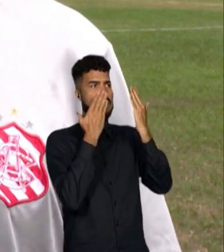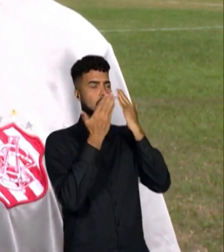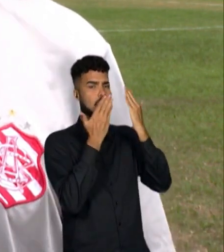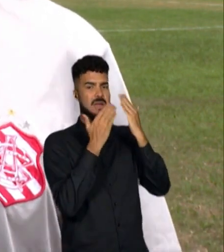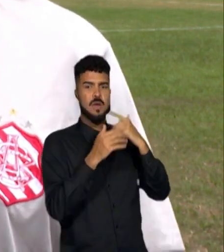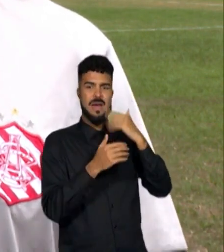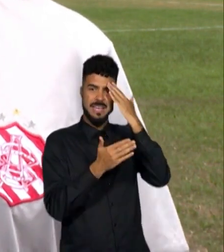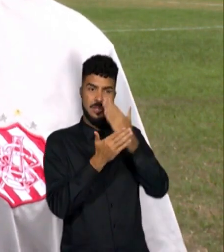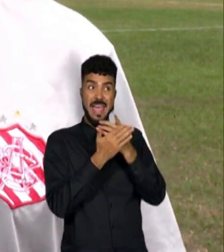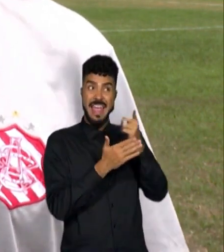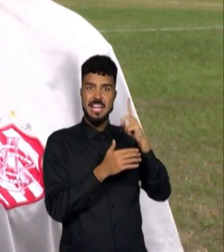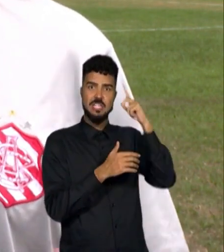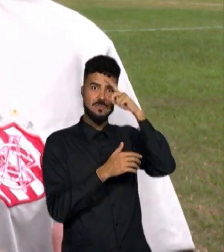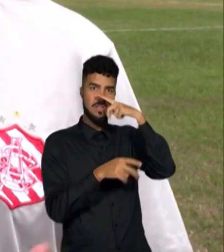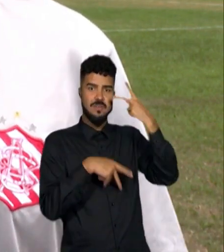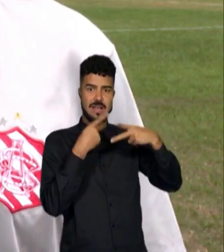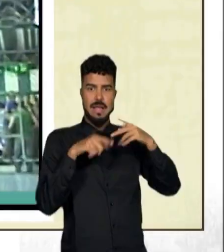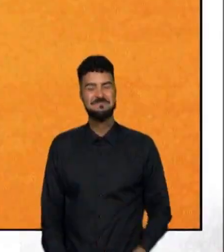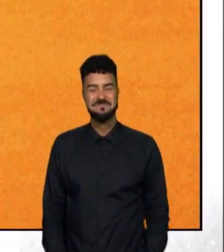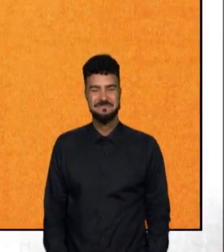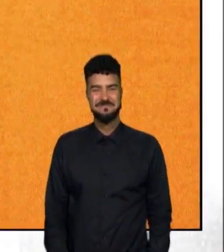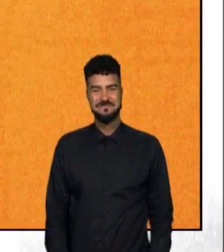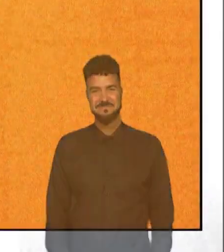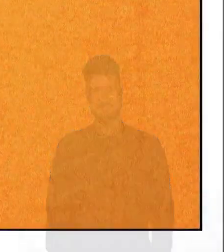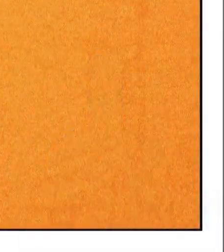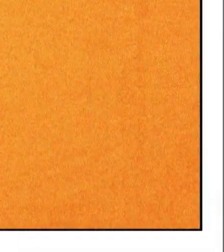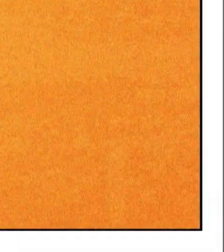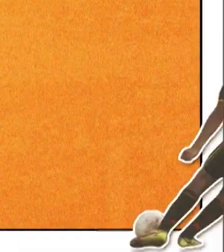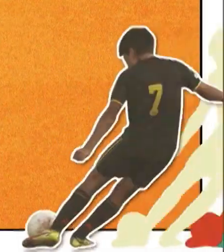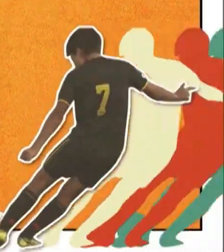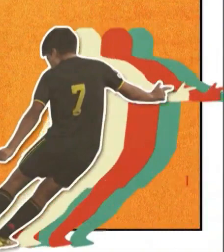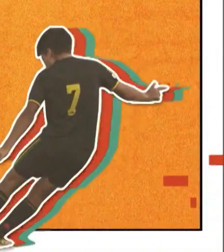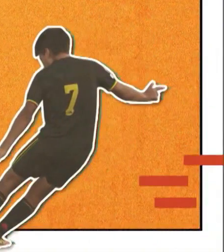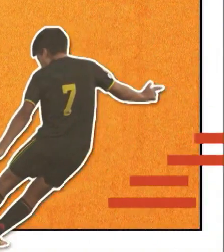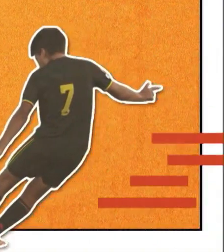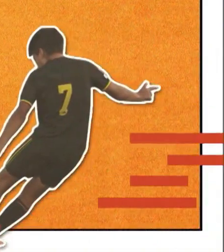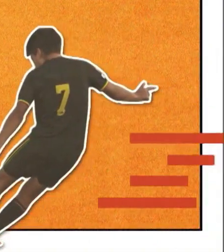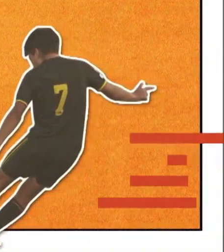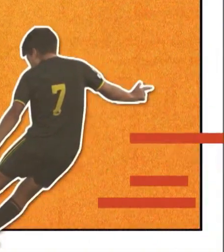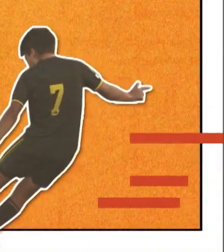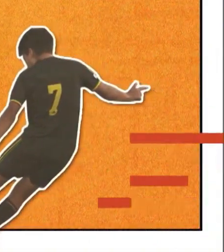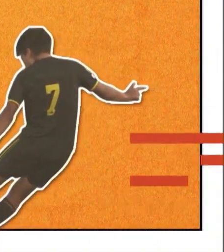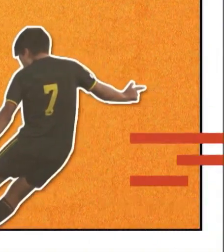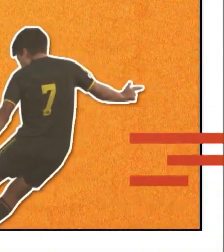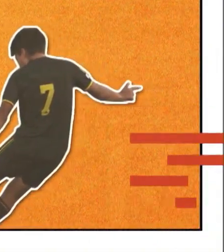seja muito difícil para ele falar até hoje do pênalti, como eu.